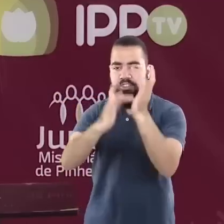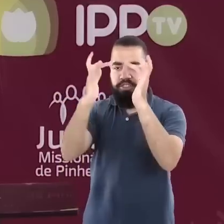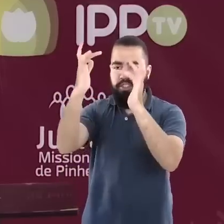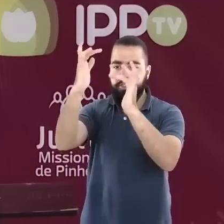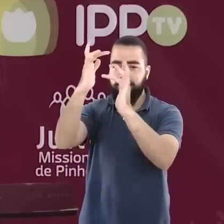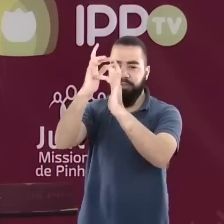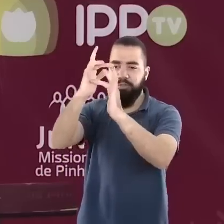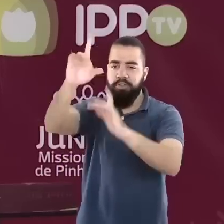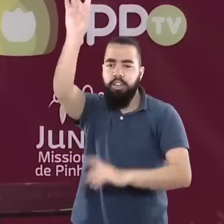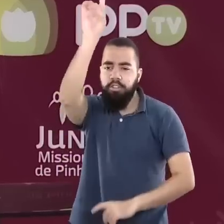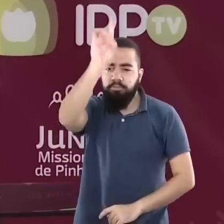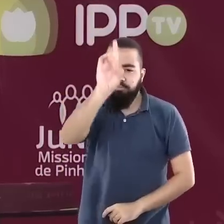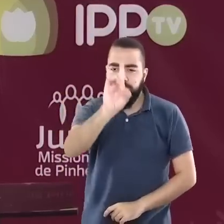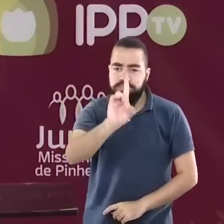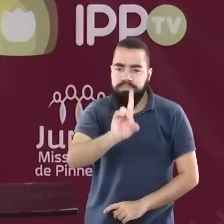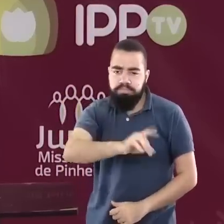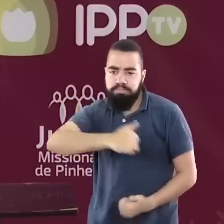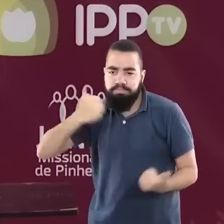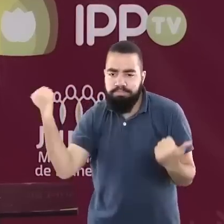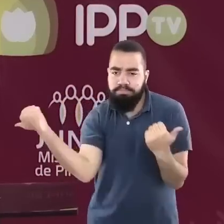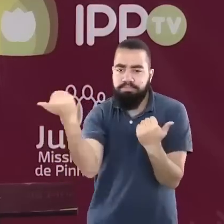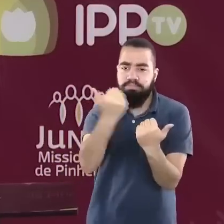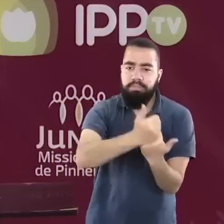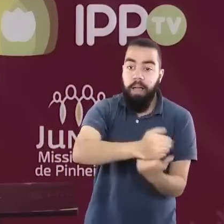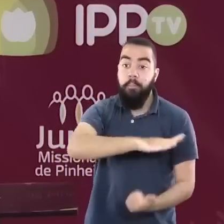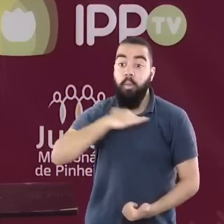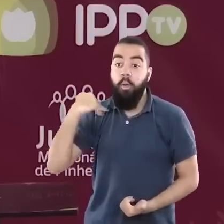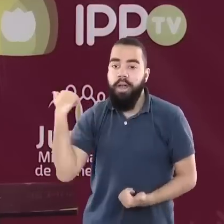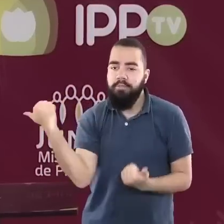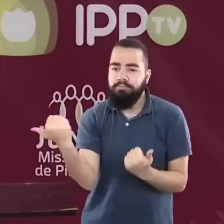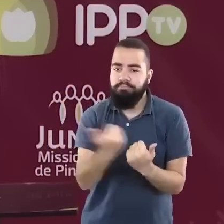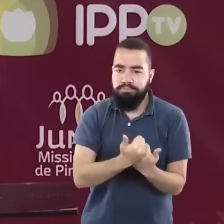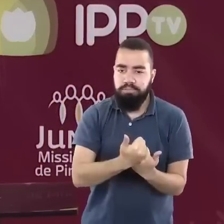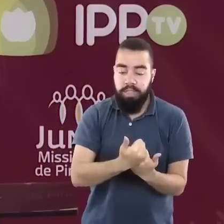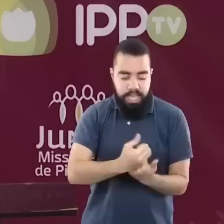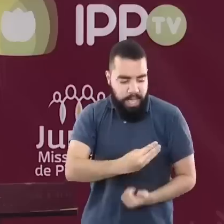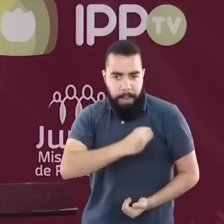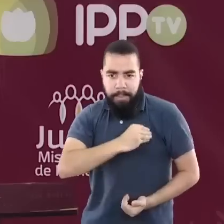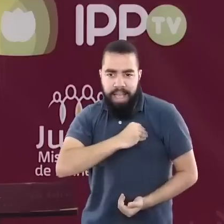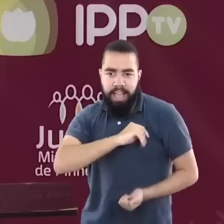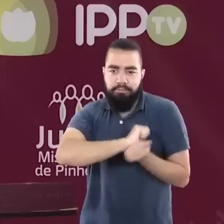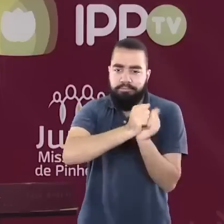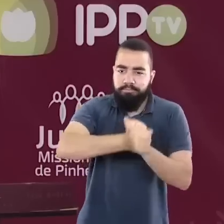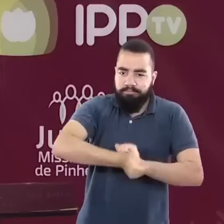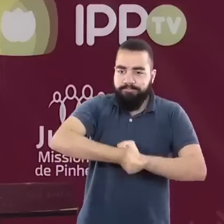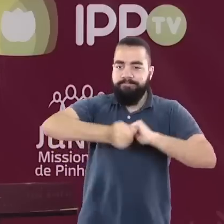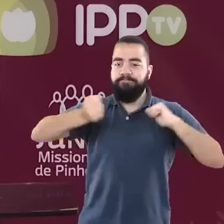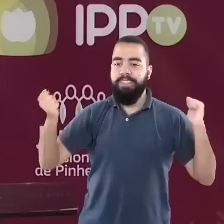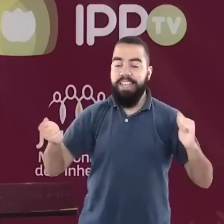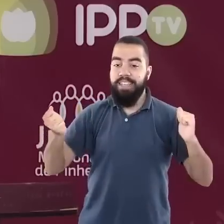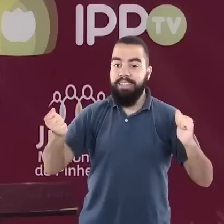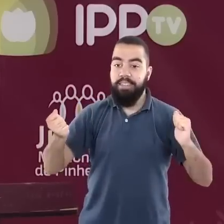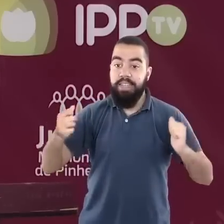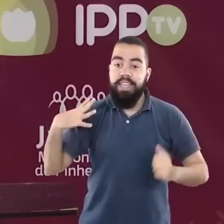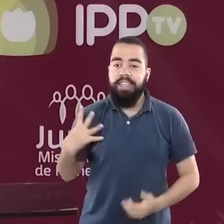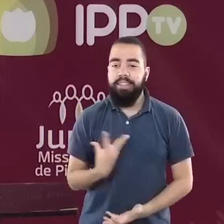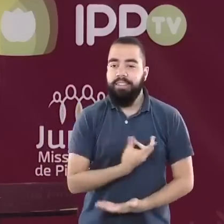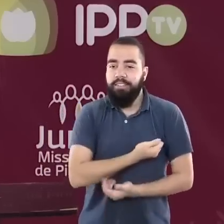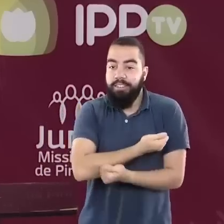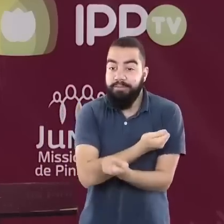para assumir o nosso lugar morrer pelos nossos pecados ressuscitar para nossa justificação